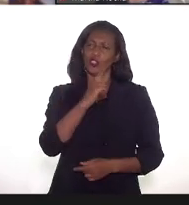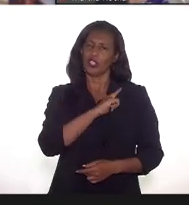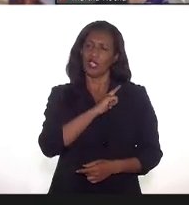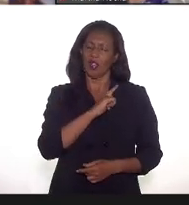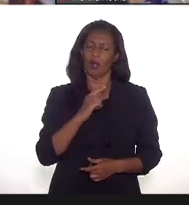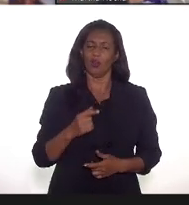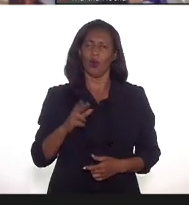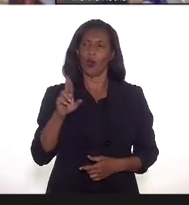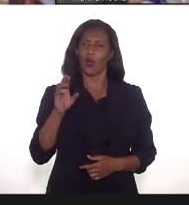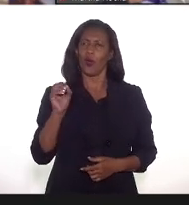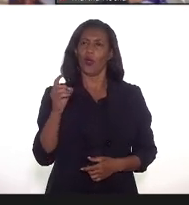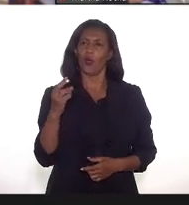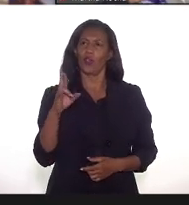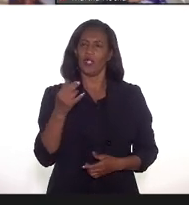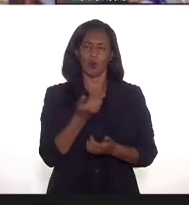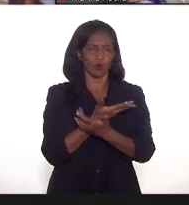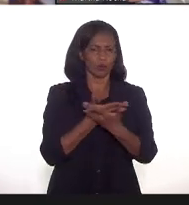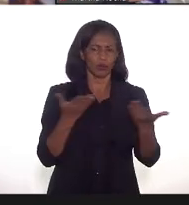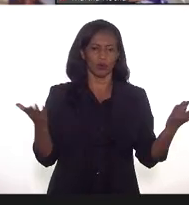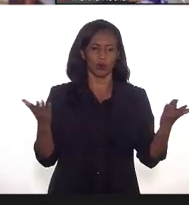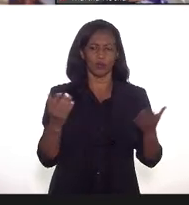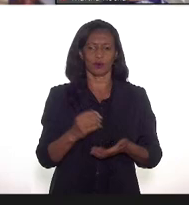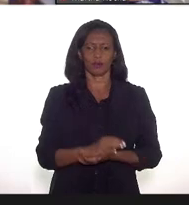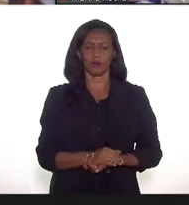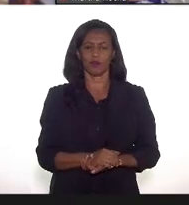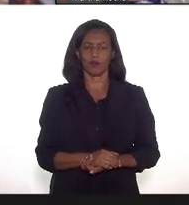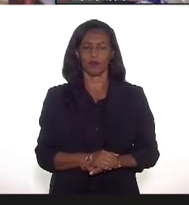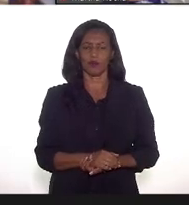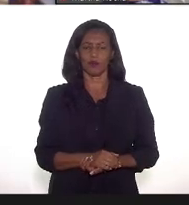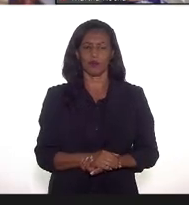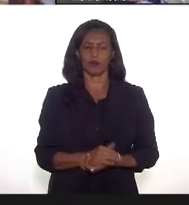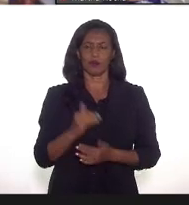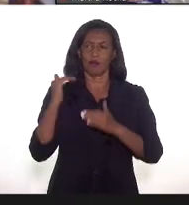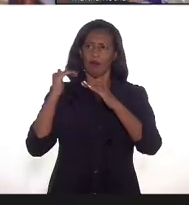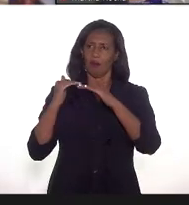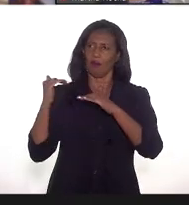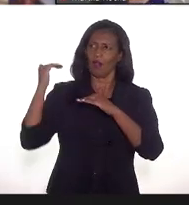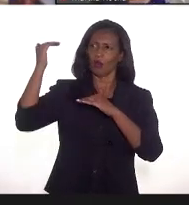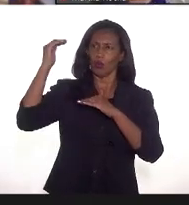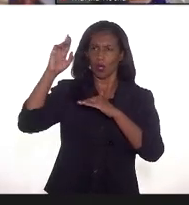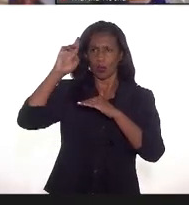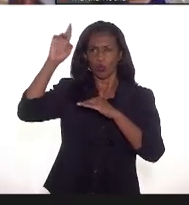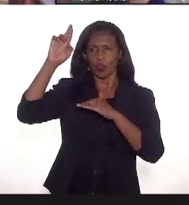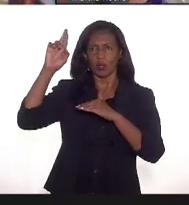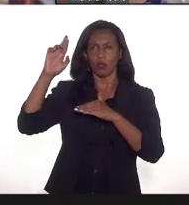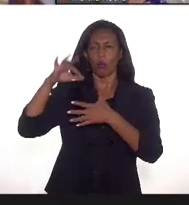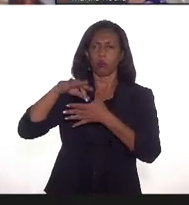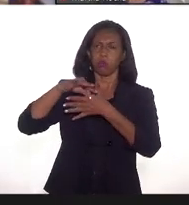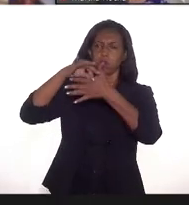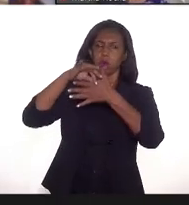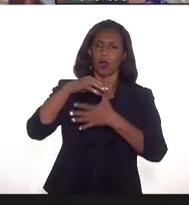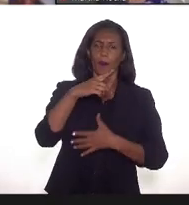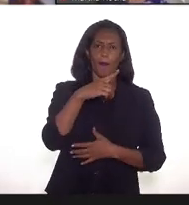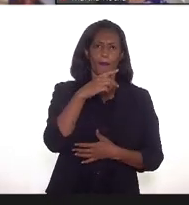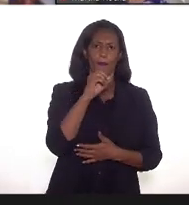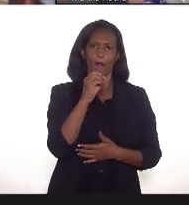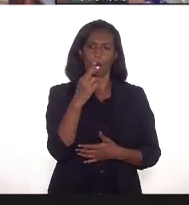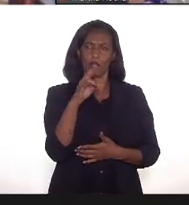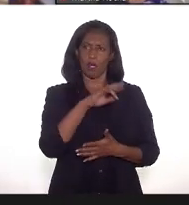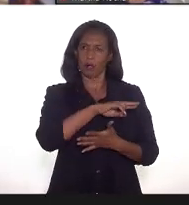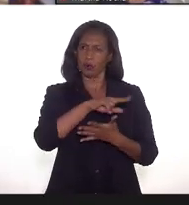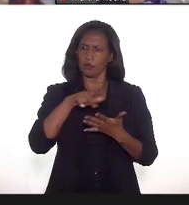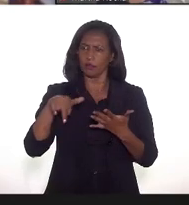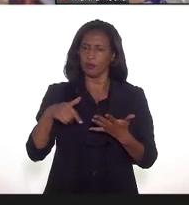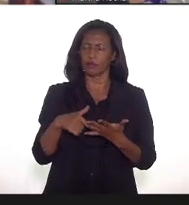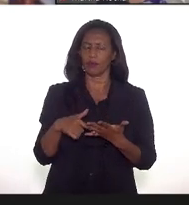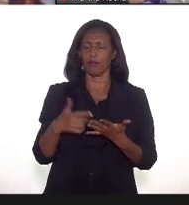senhores autoridades dos outros poderes, Nós gostaríamos agora